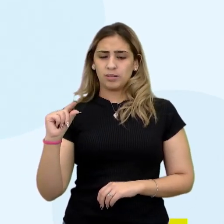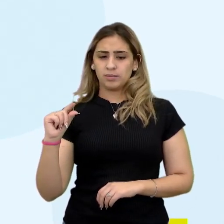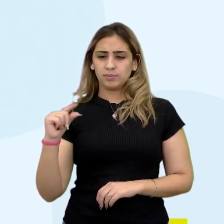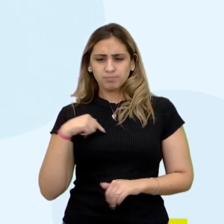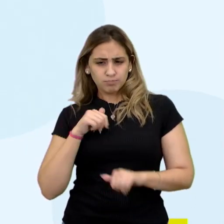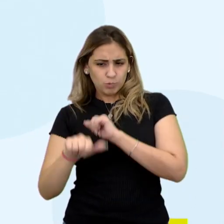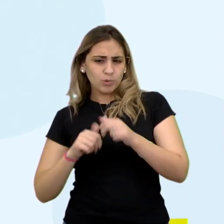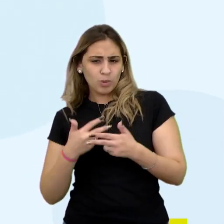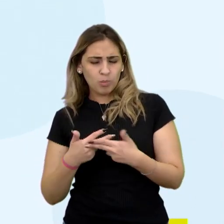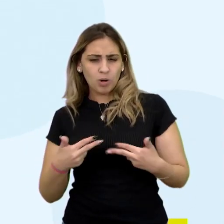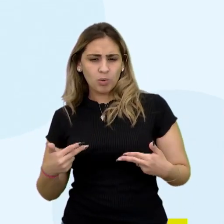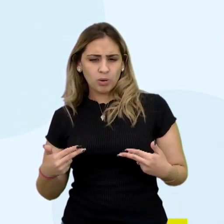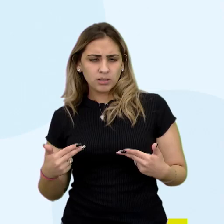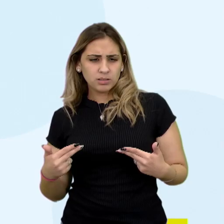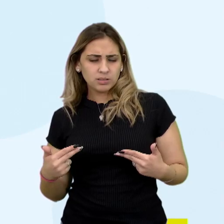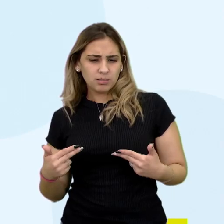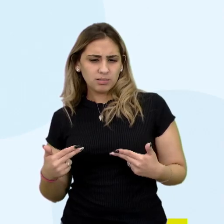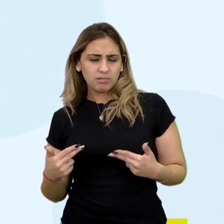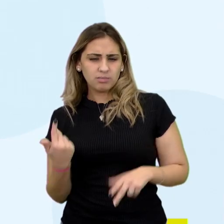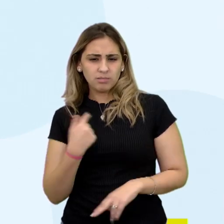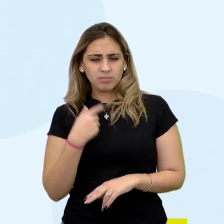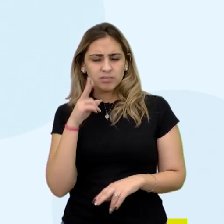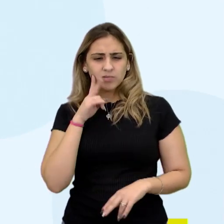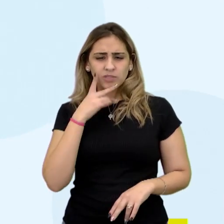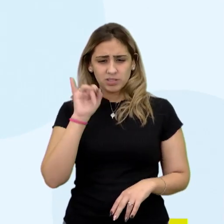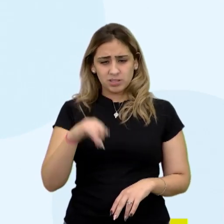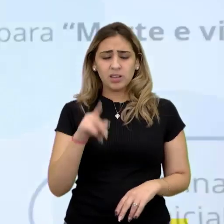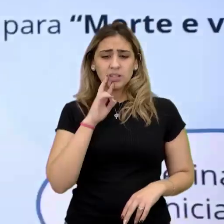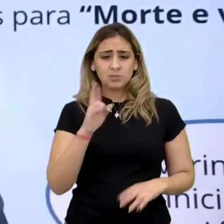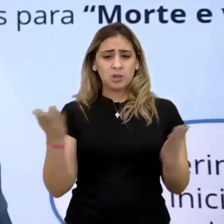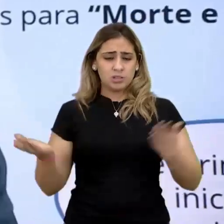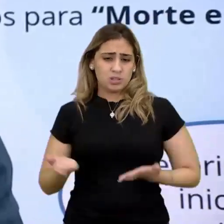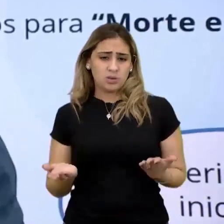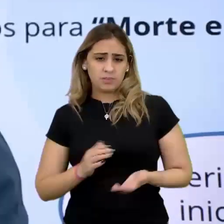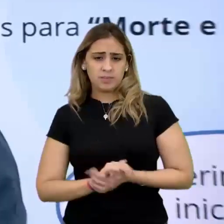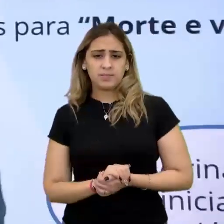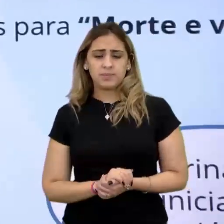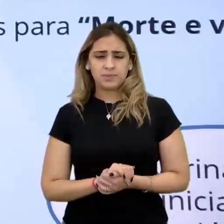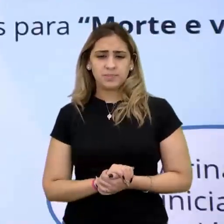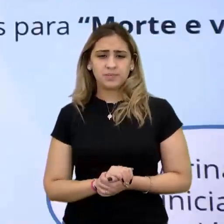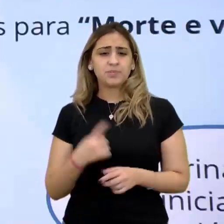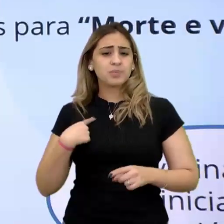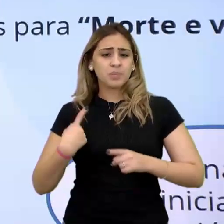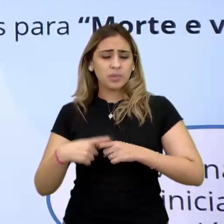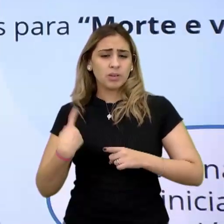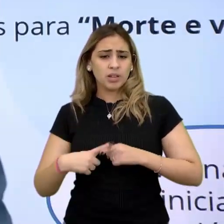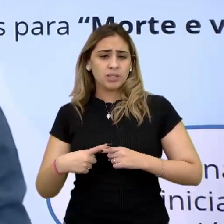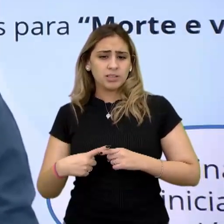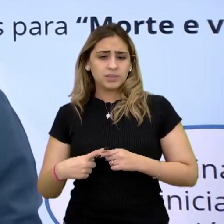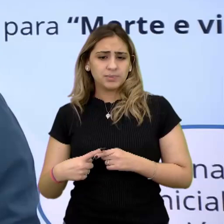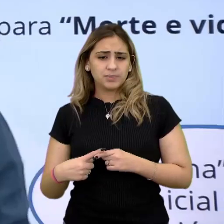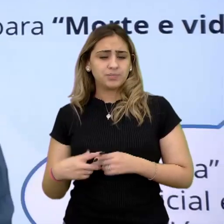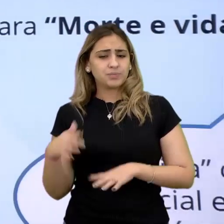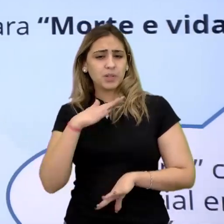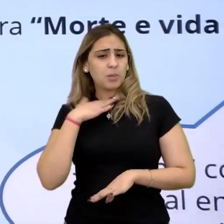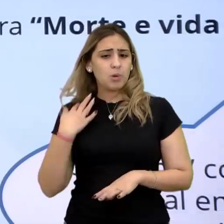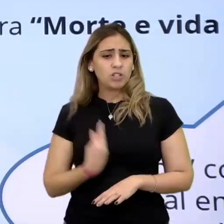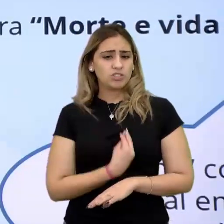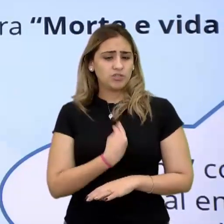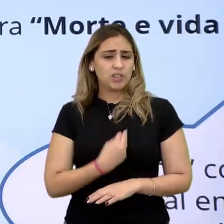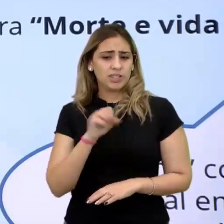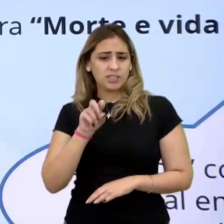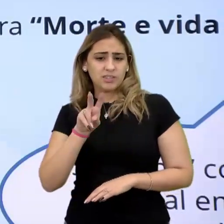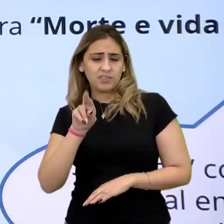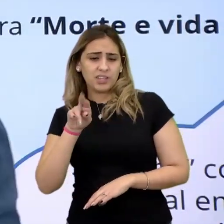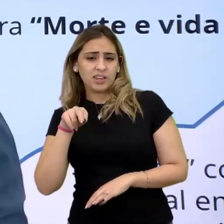mudaria alguma coisa? Sim, e aí eu falei que ia dar resposta hoje. Pode voltar para mim, por favor? Porque Morte e Vida